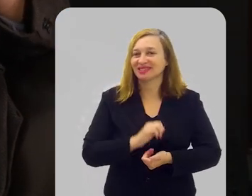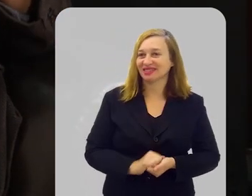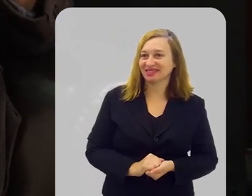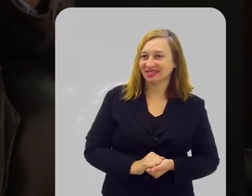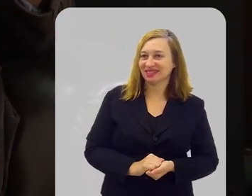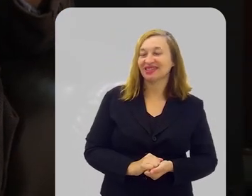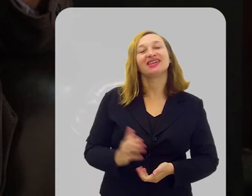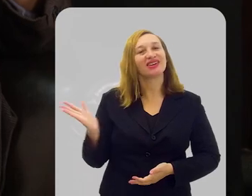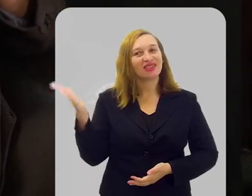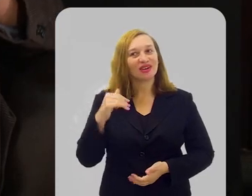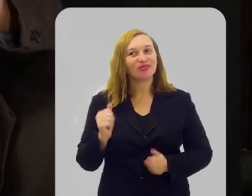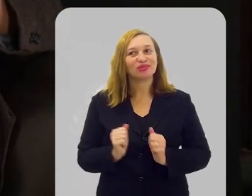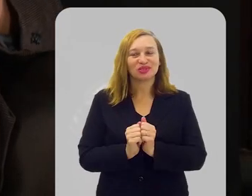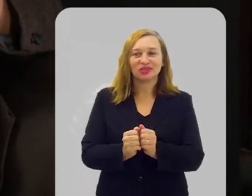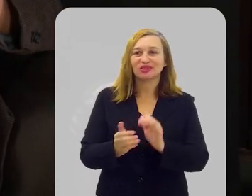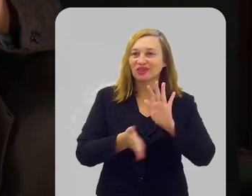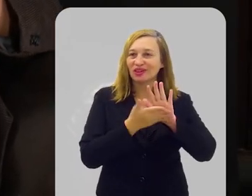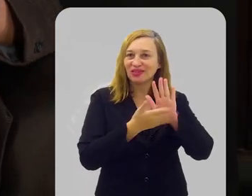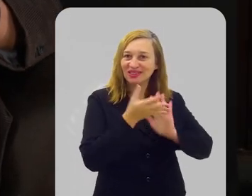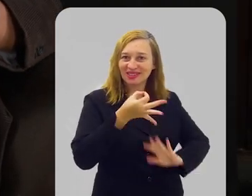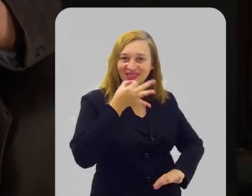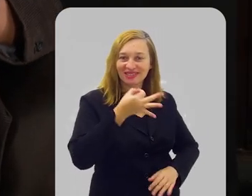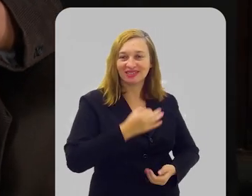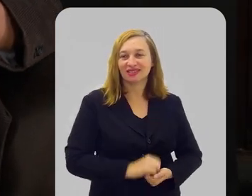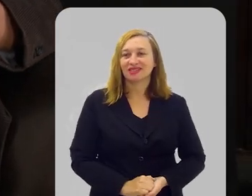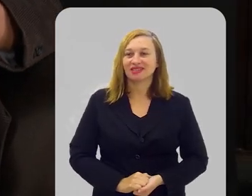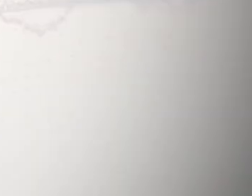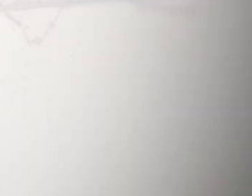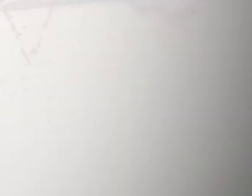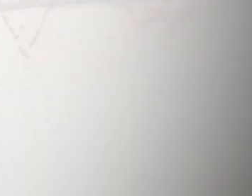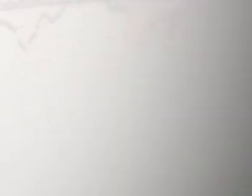vai trazer um gole d'água. Tamo juntos no Louvor Som.